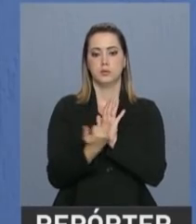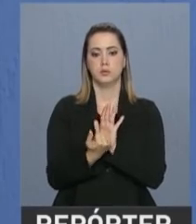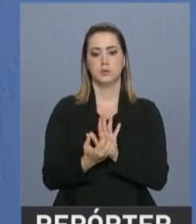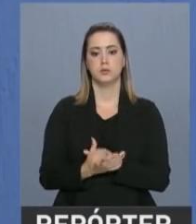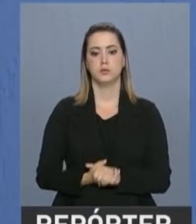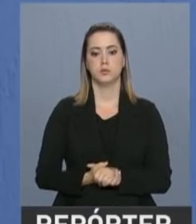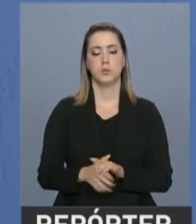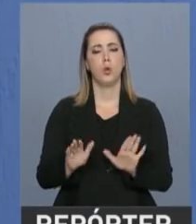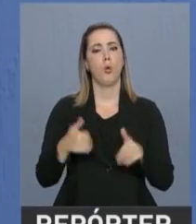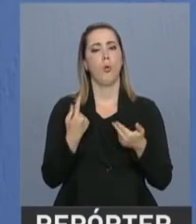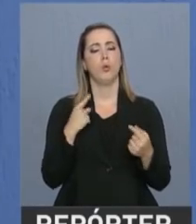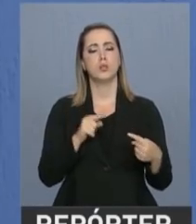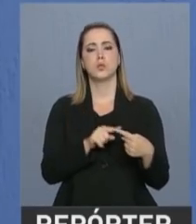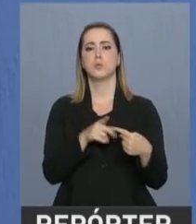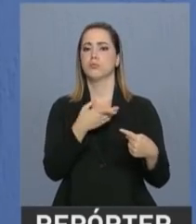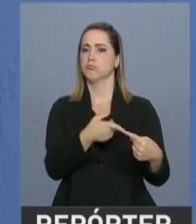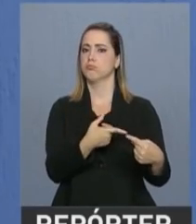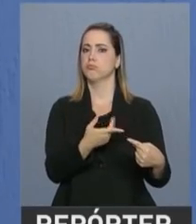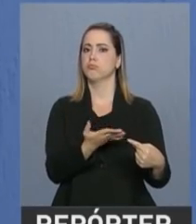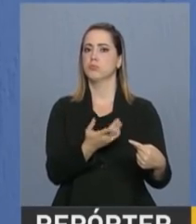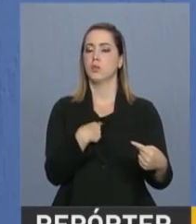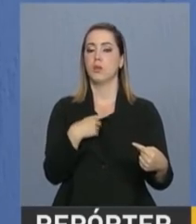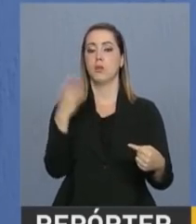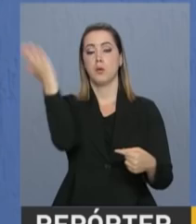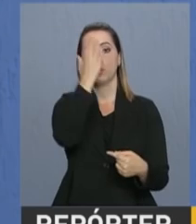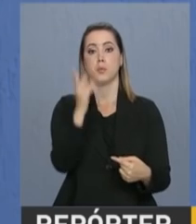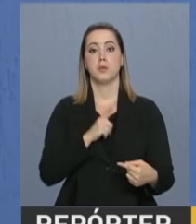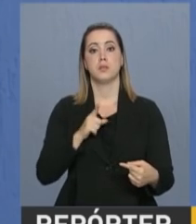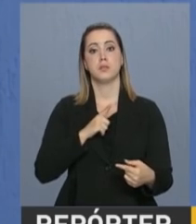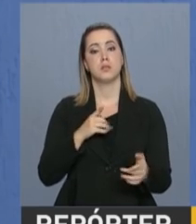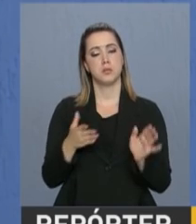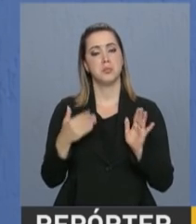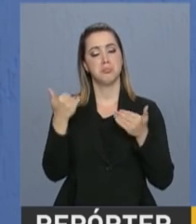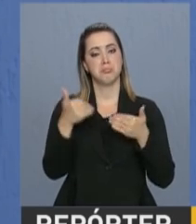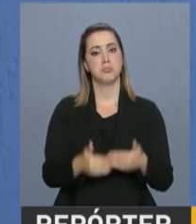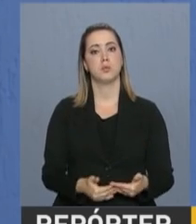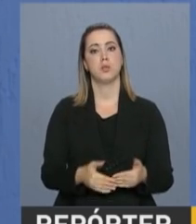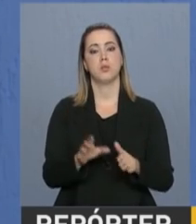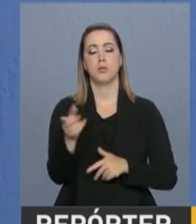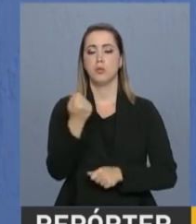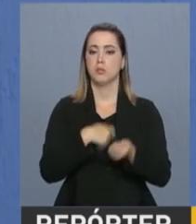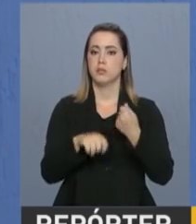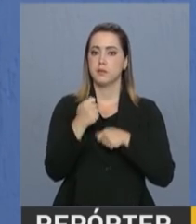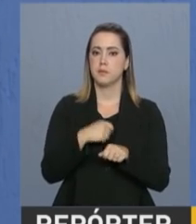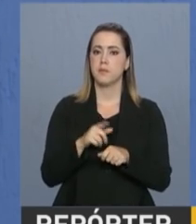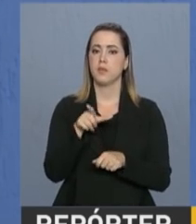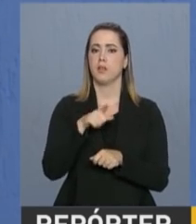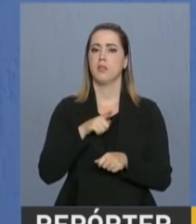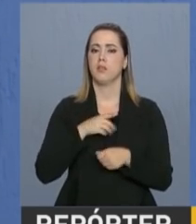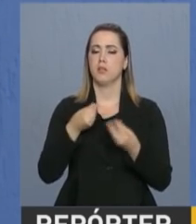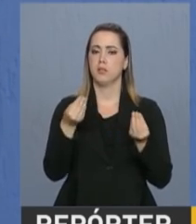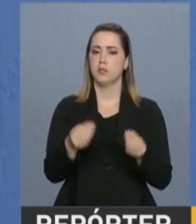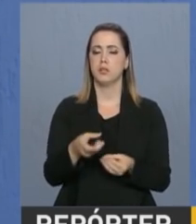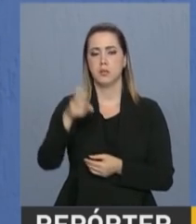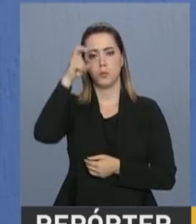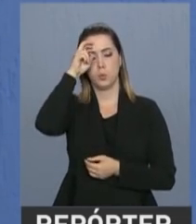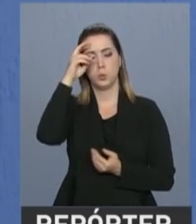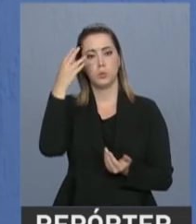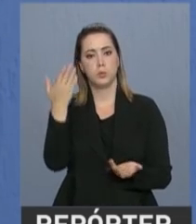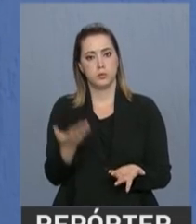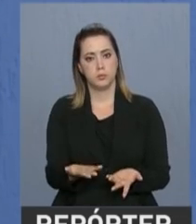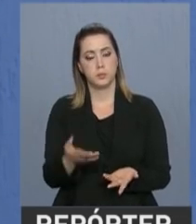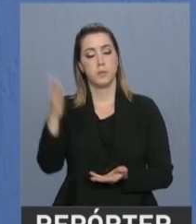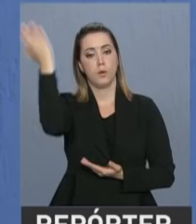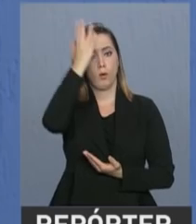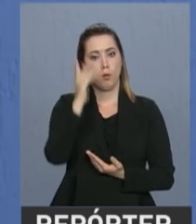nosso foco com essa convocatória é fazer com que o Brasil tenha aí uma presença econômica e é fazer com que o Brasil tenha aí uma presença cultural ou seja de